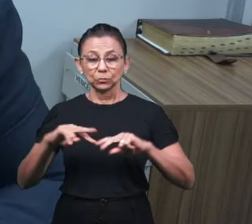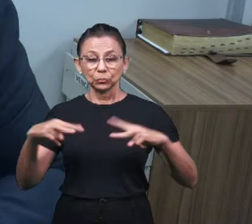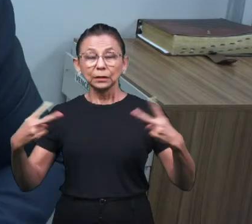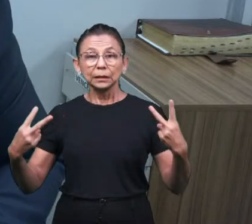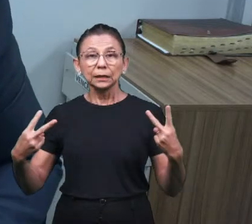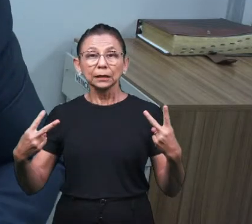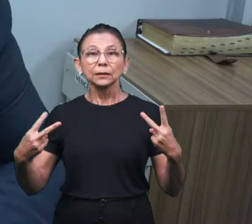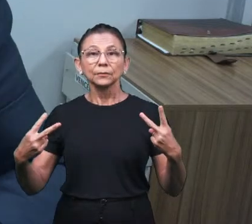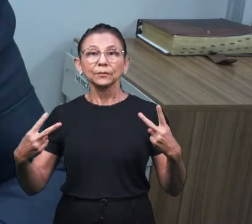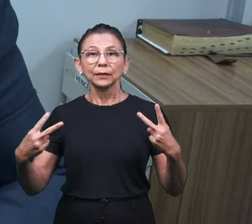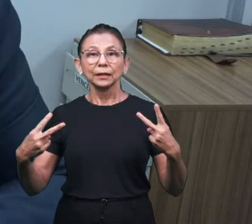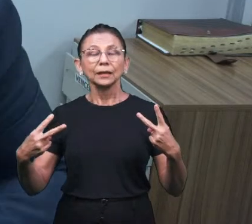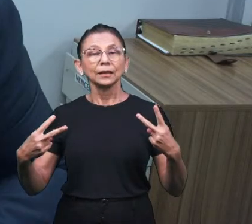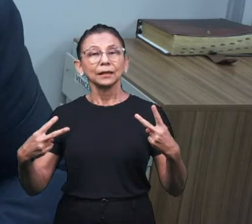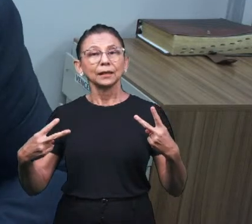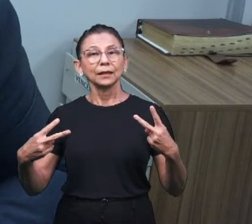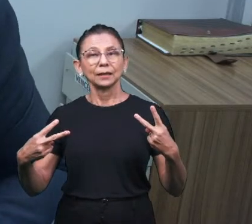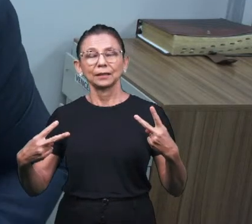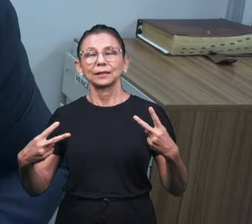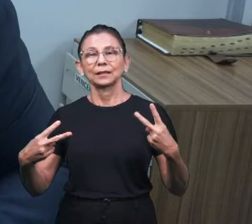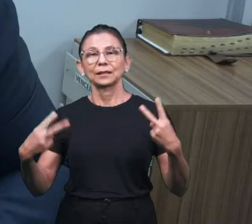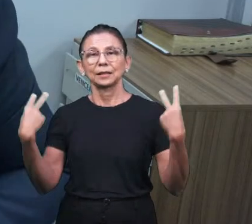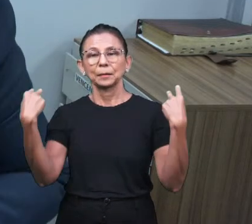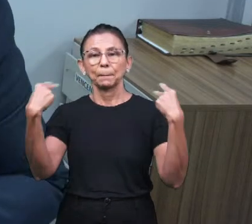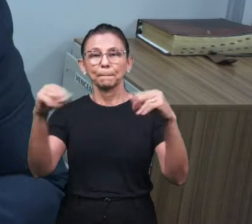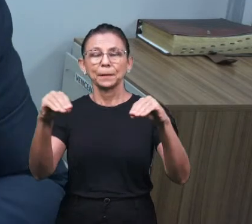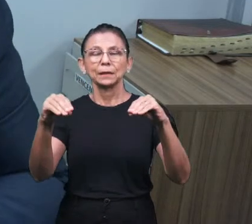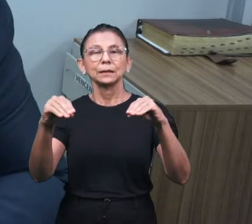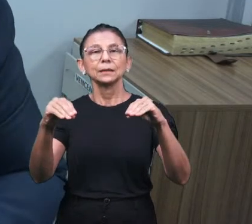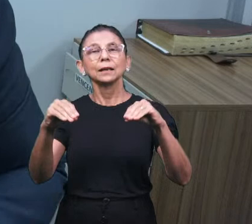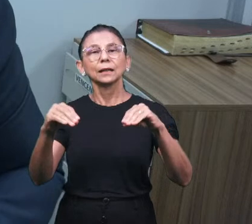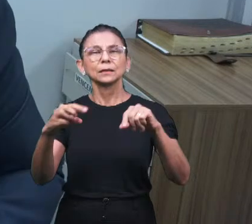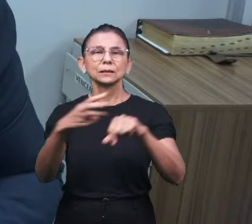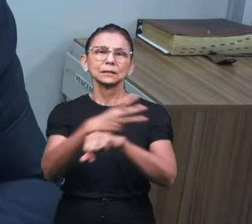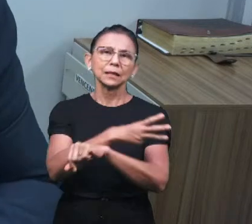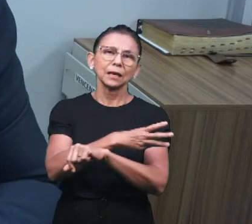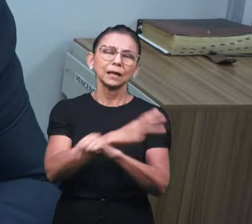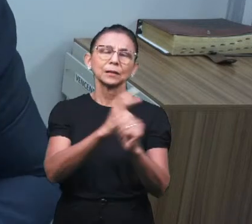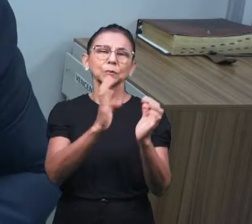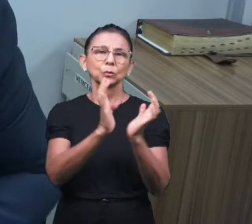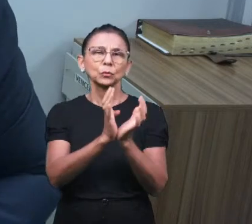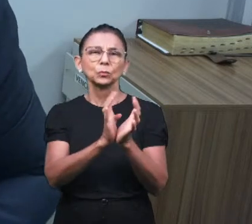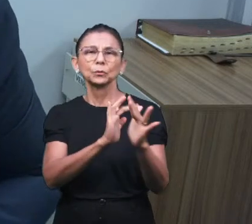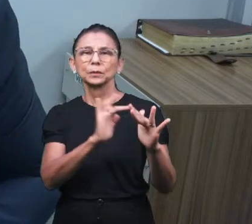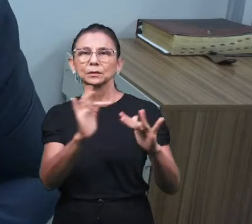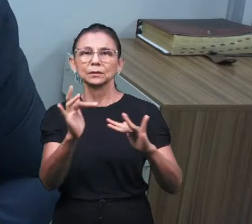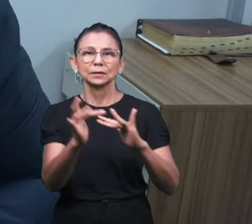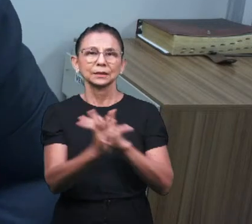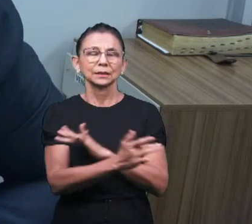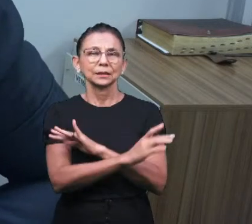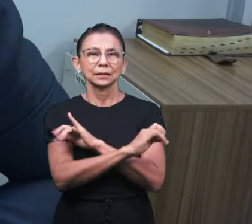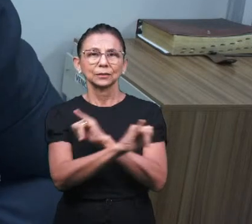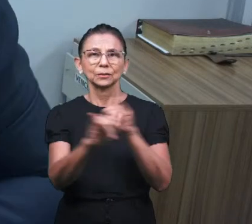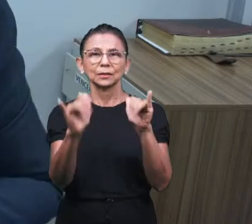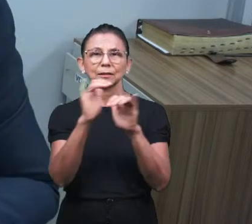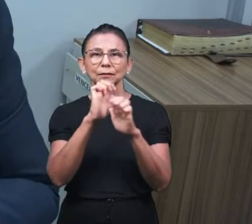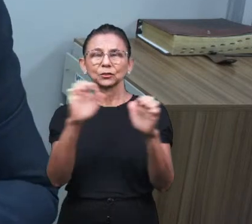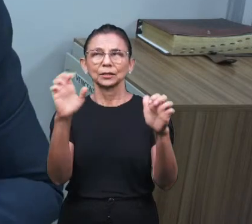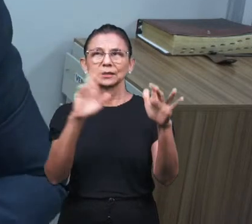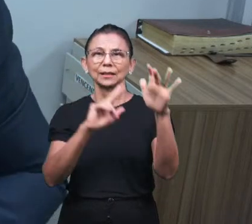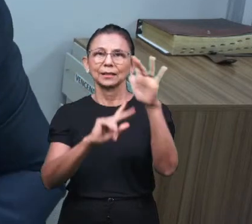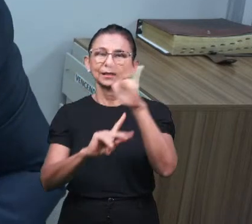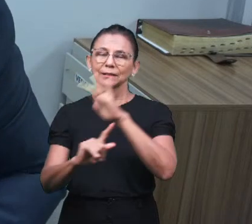mandar nos grupos de WhatsApp, colocar na sua rede social aí e nos ajudar a anunciar o evangelho eterno. E